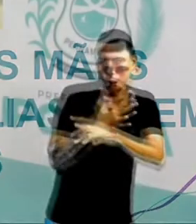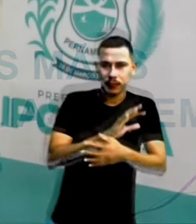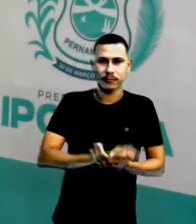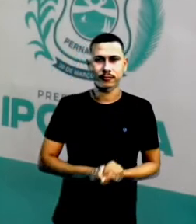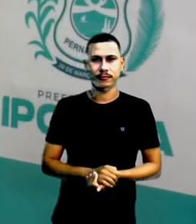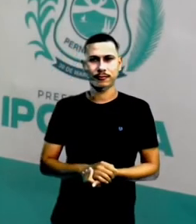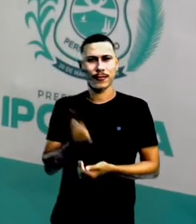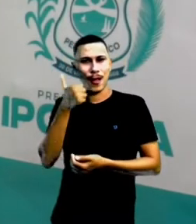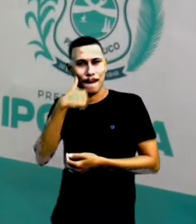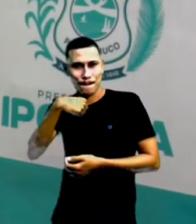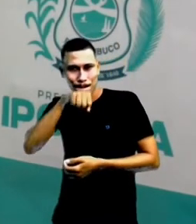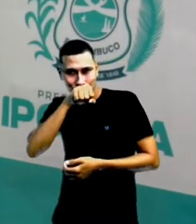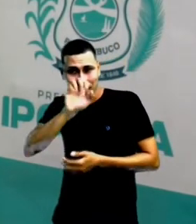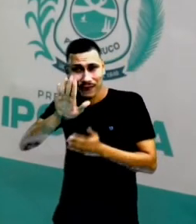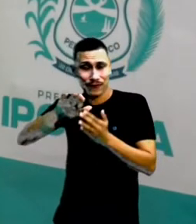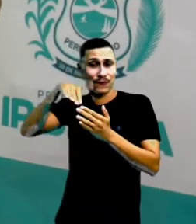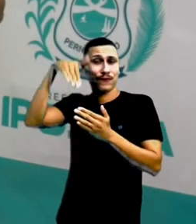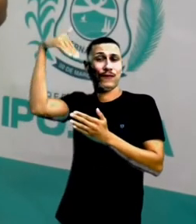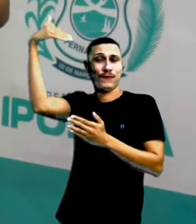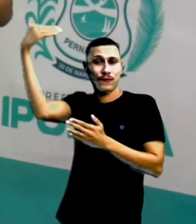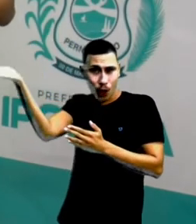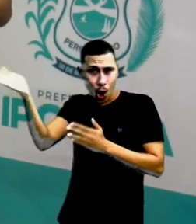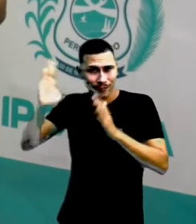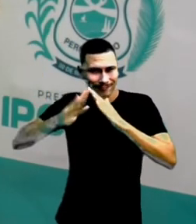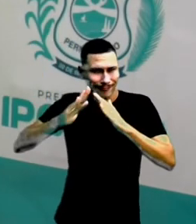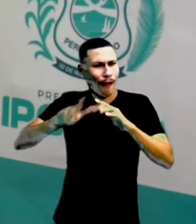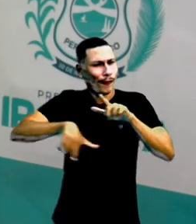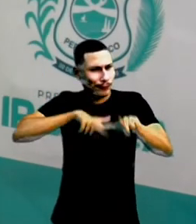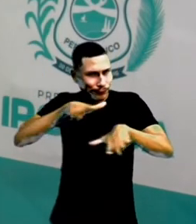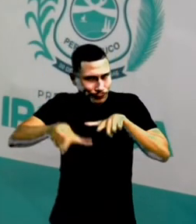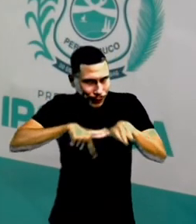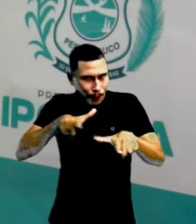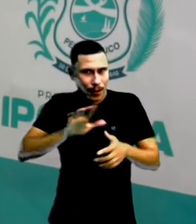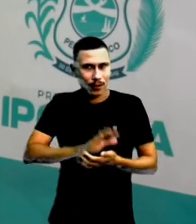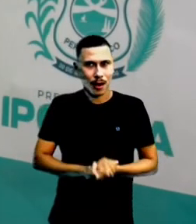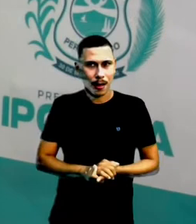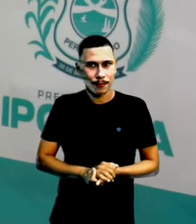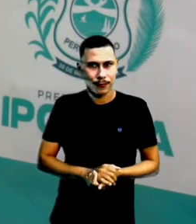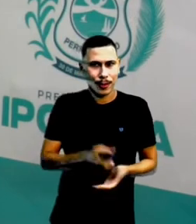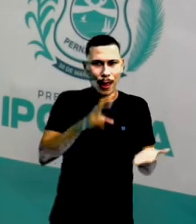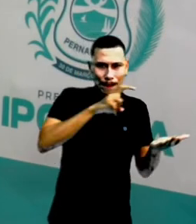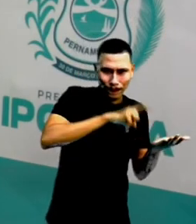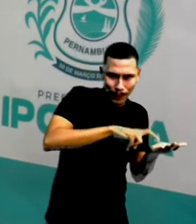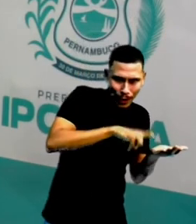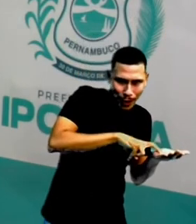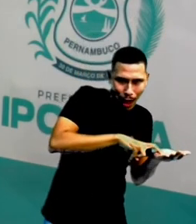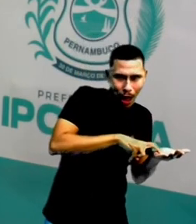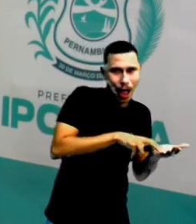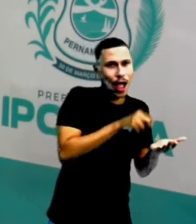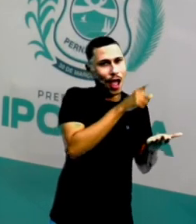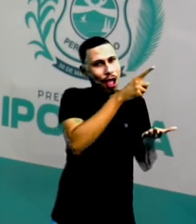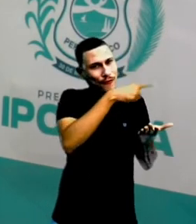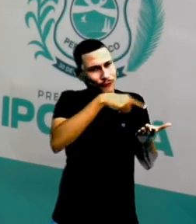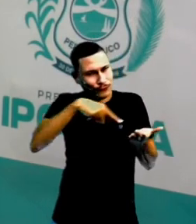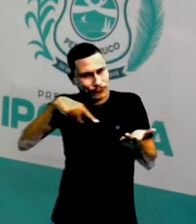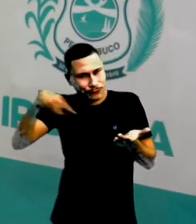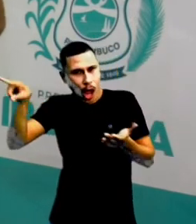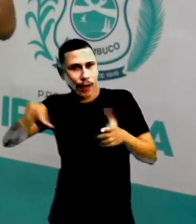mamãe passa o dia fora de casa trabalhando. Sai pela manhã, só chega à noite.